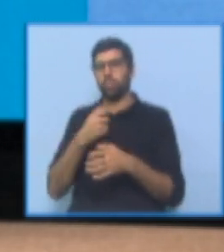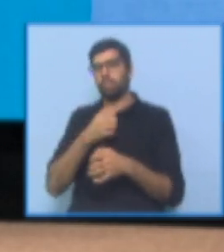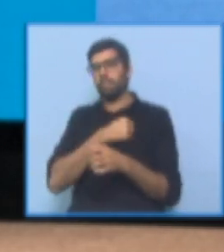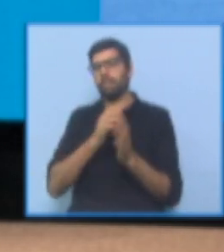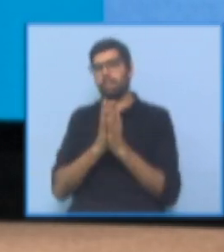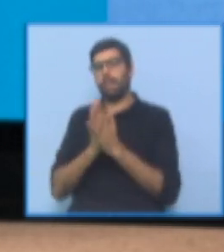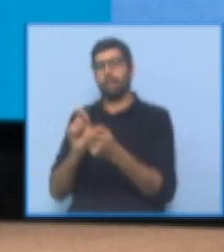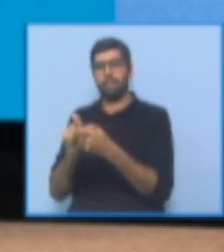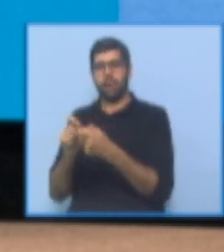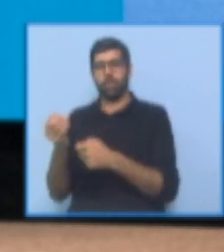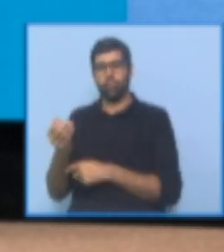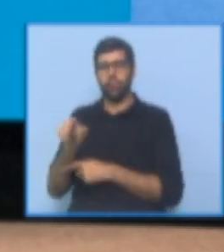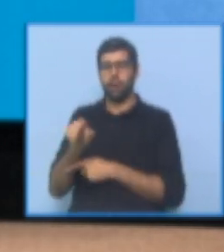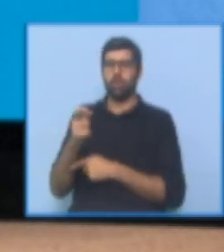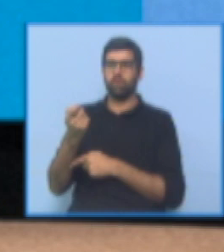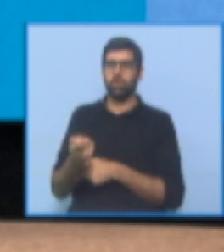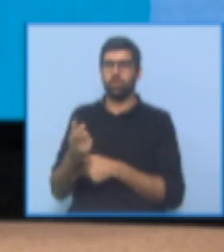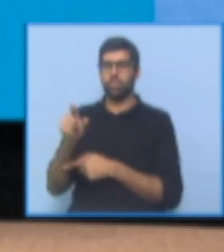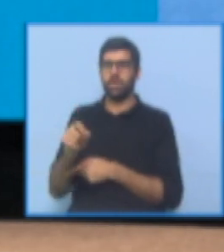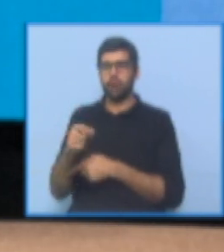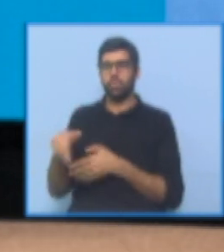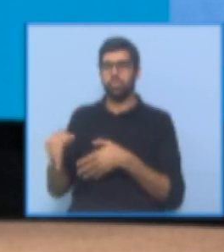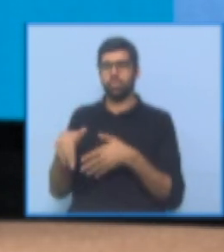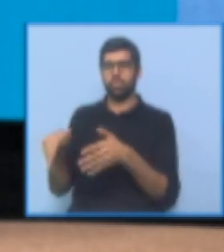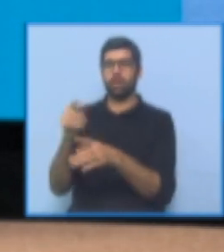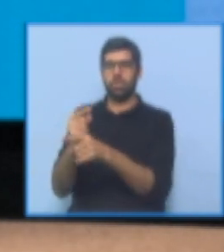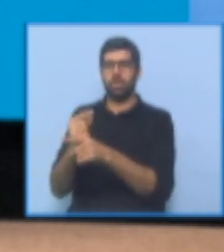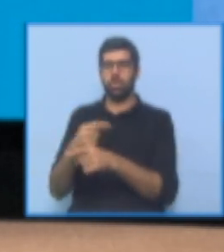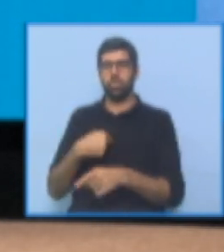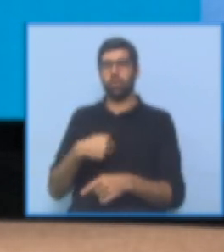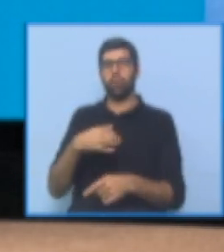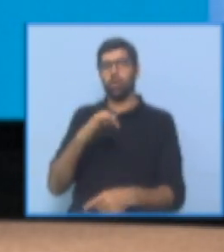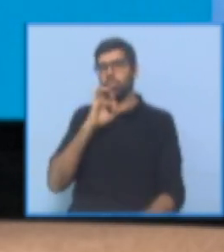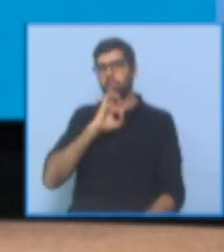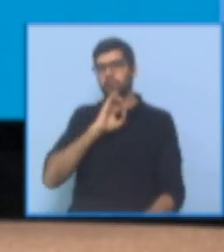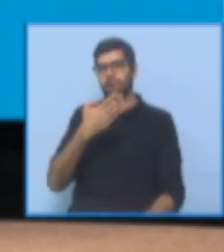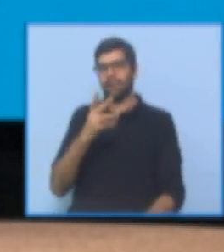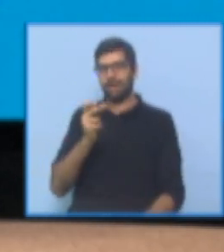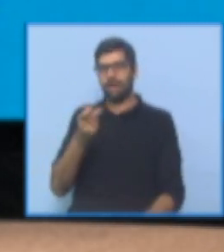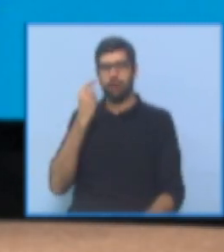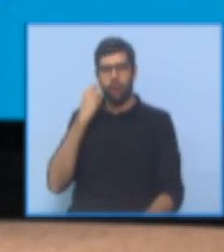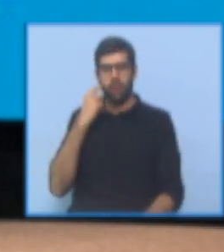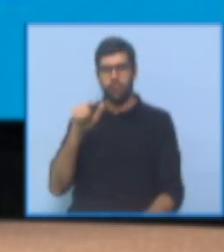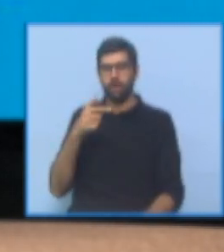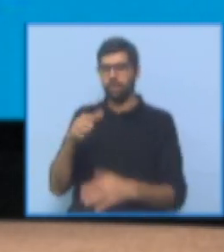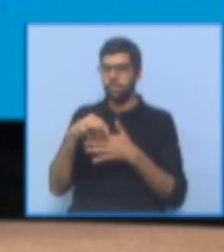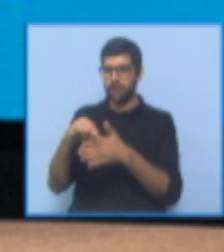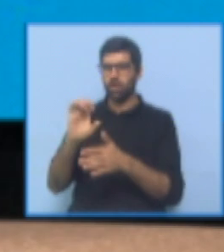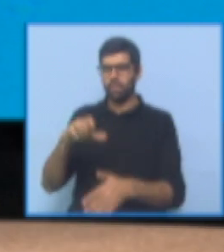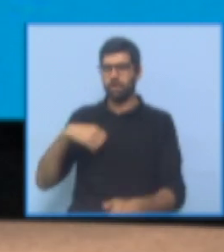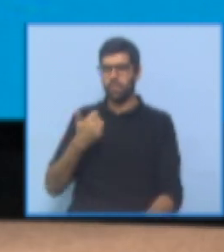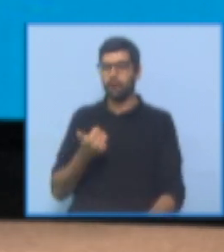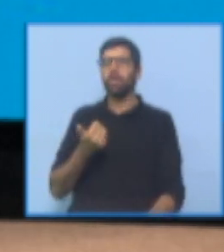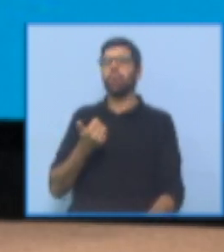aqui perto. É também um bocadinho nesse sentido. O Sr. Bispo, o senhor já há 7 anos que é bispo, fez a missão em Cabo Verde, quando